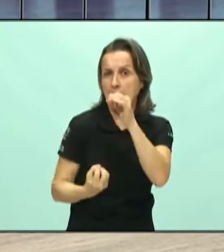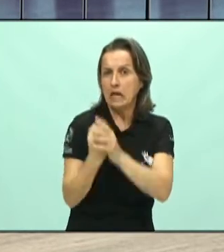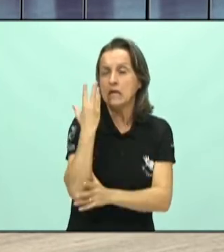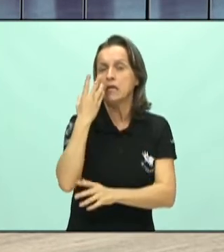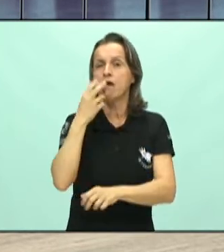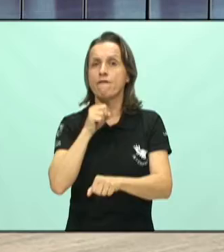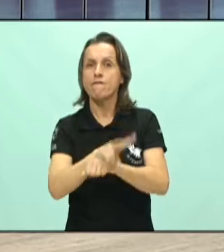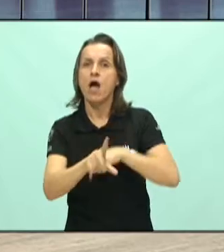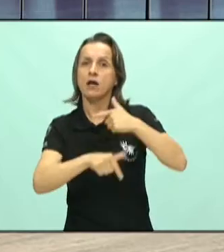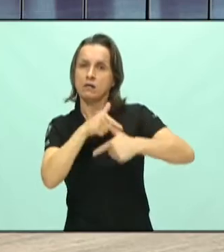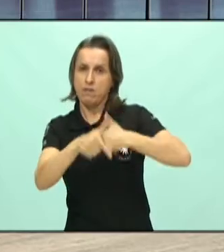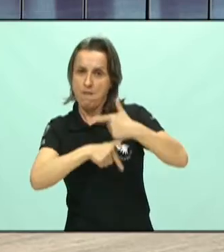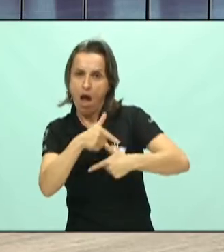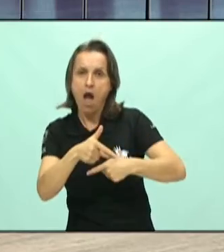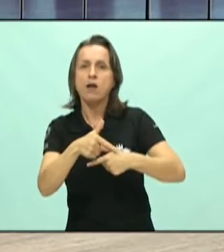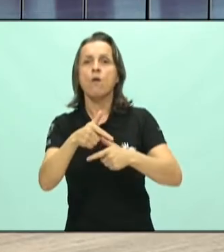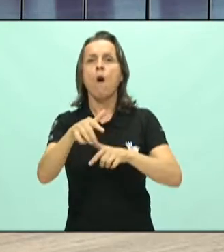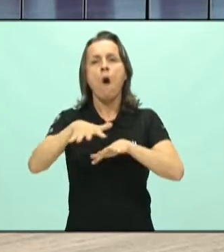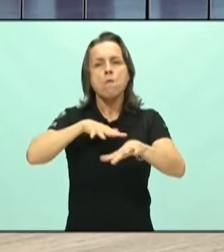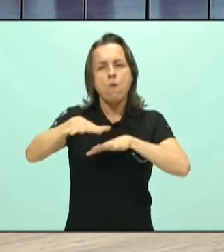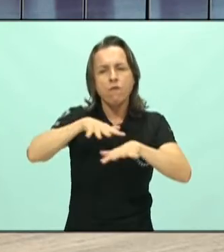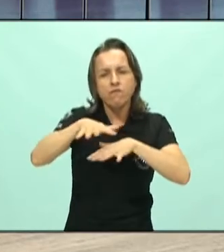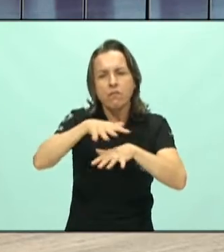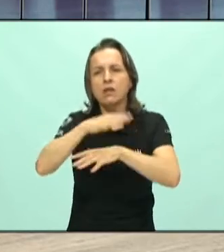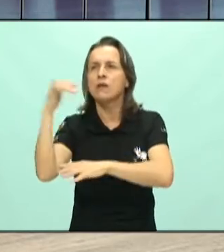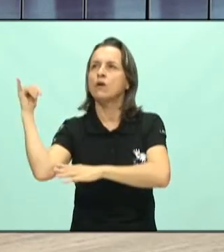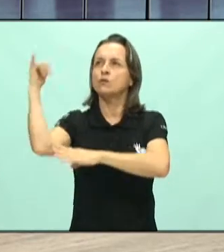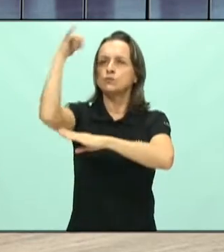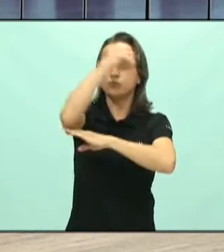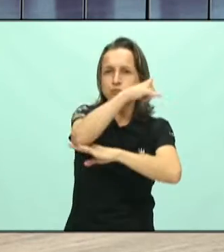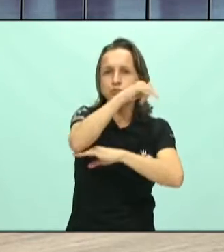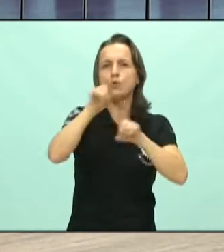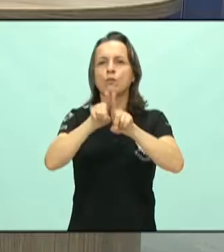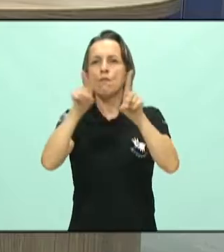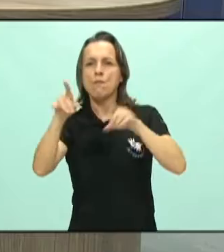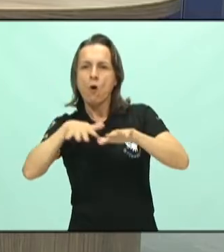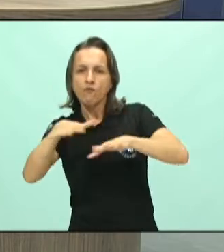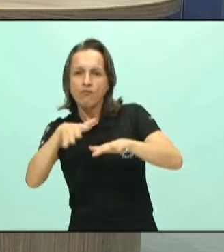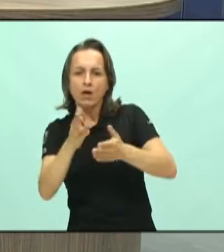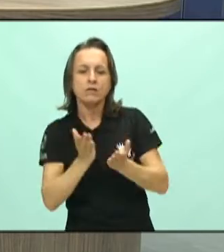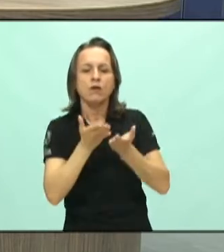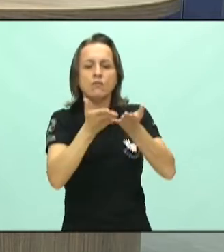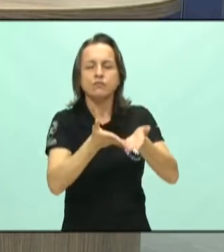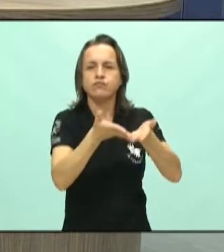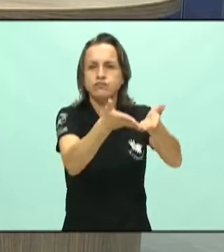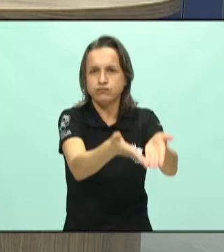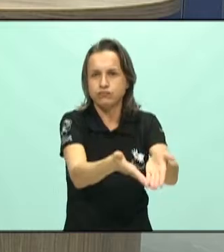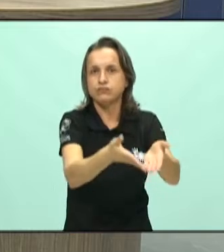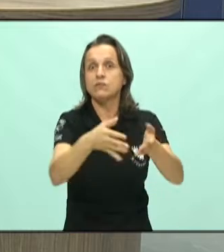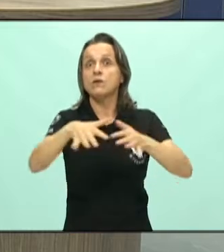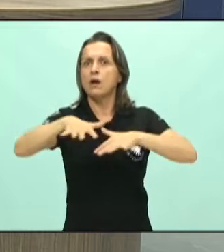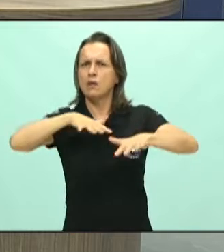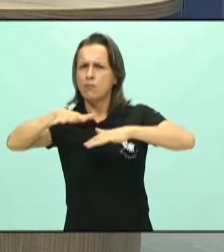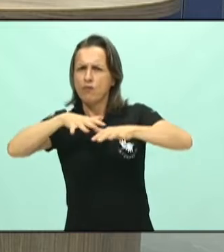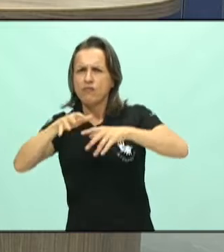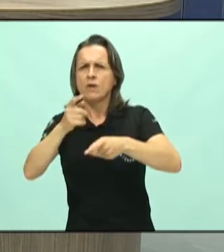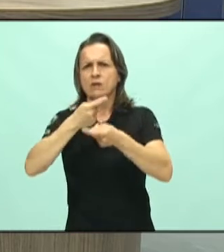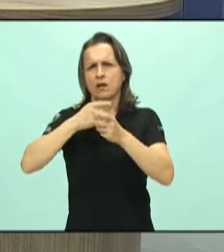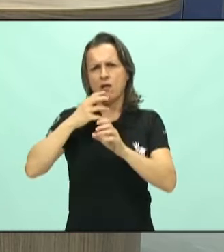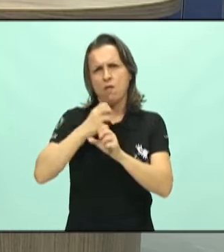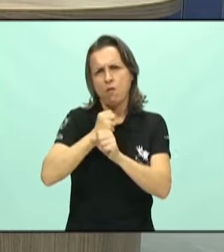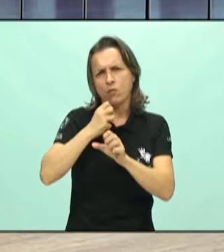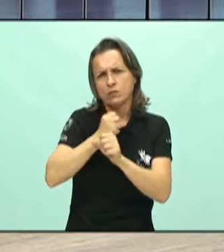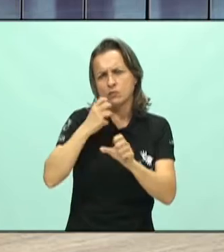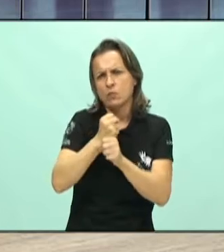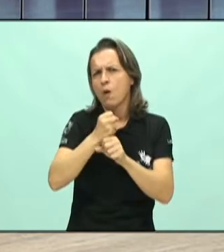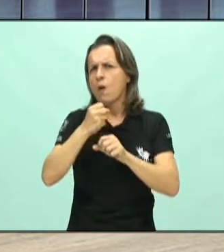nossos portos, aeroportos, transporte rodoviário, despachante aduaneiro, contadores, movimenta toda